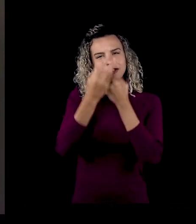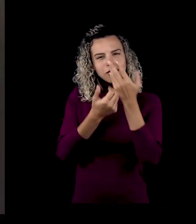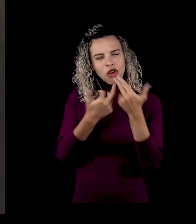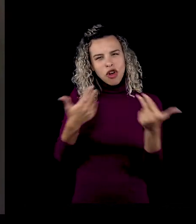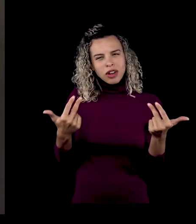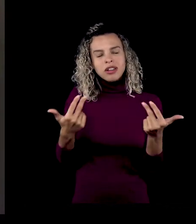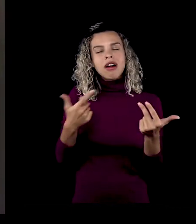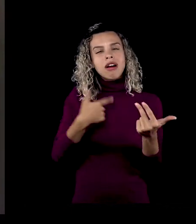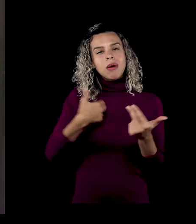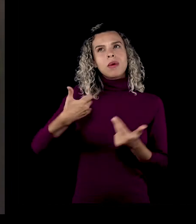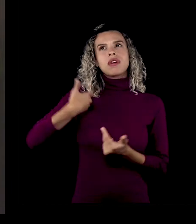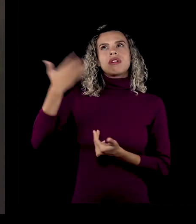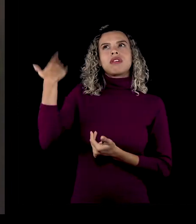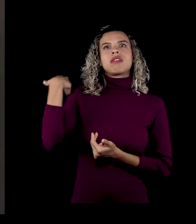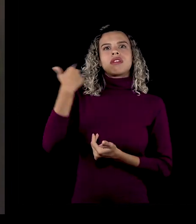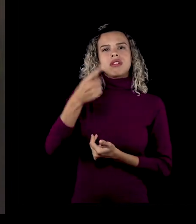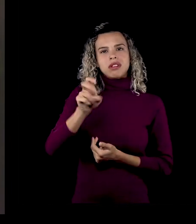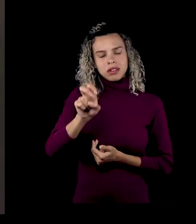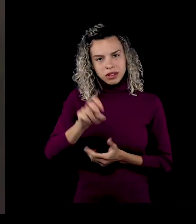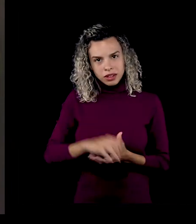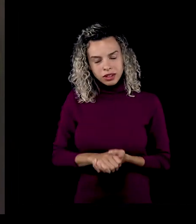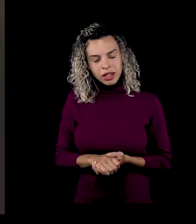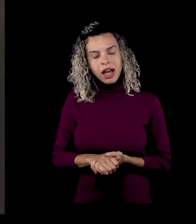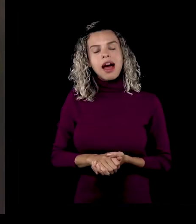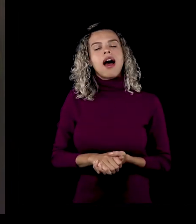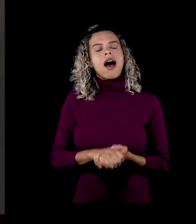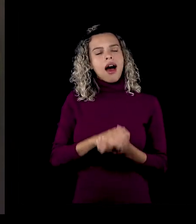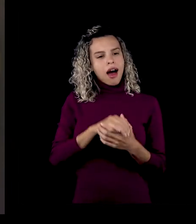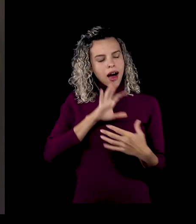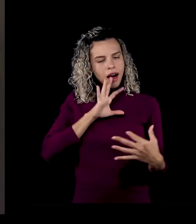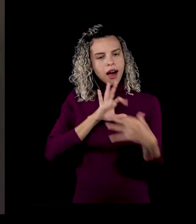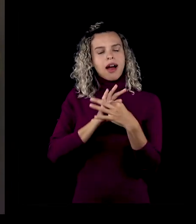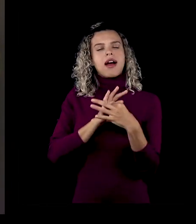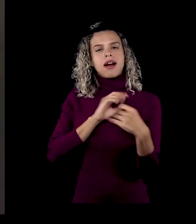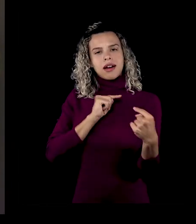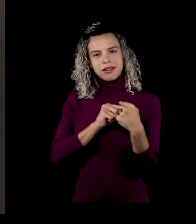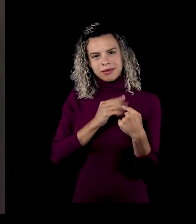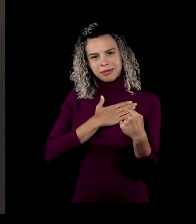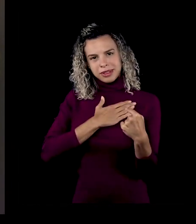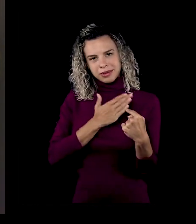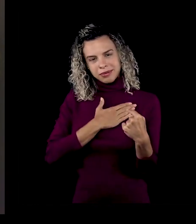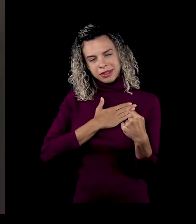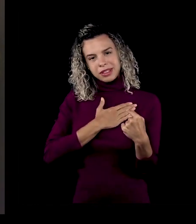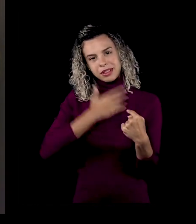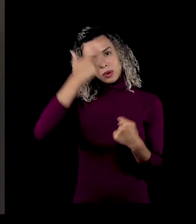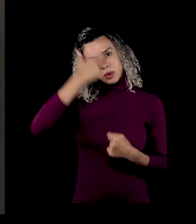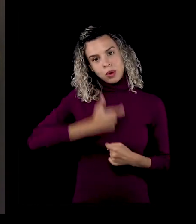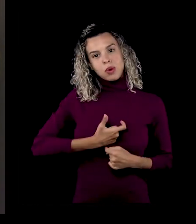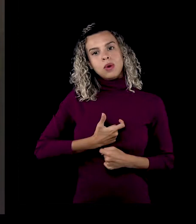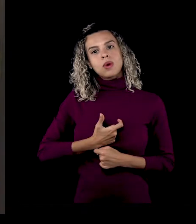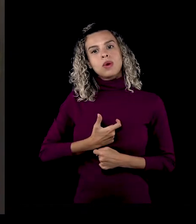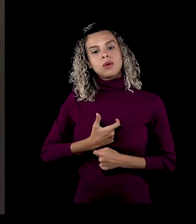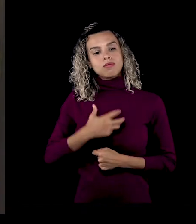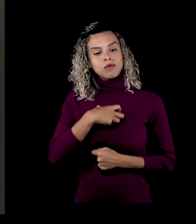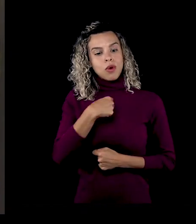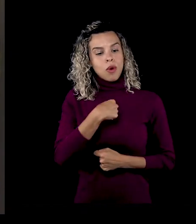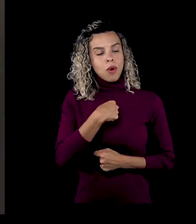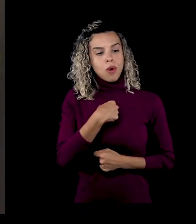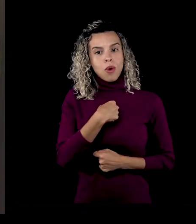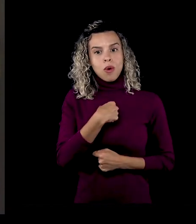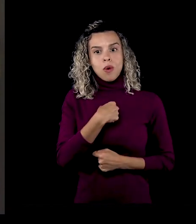idade. Ali eu comecei a me reconhecer, digamos, com uma